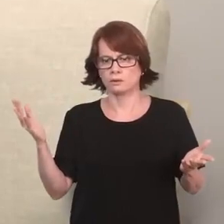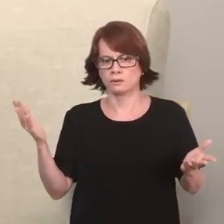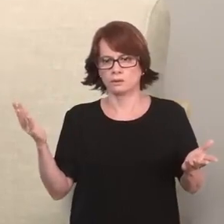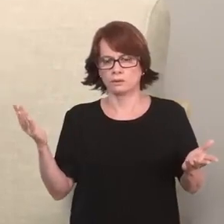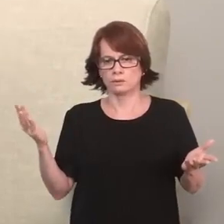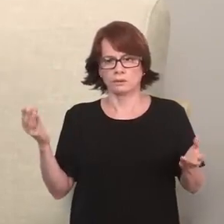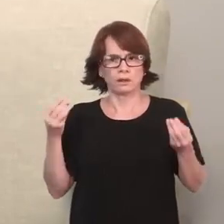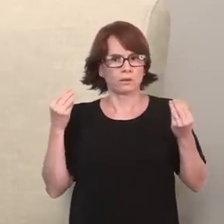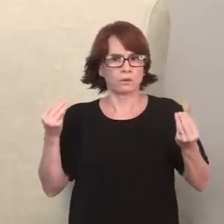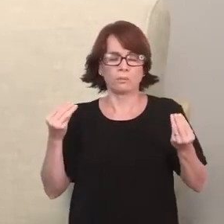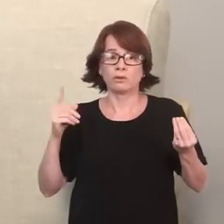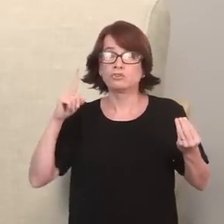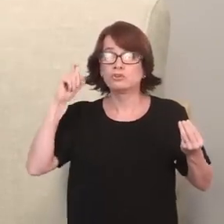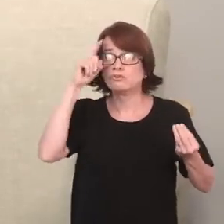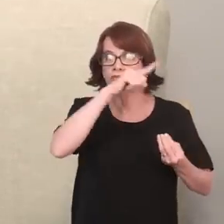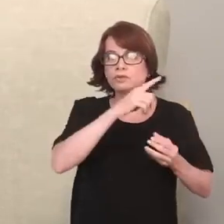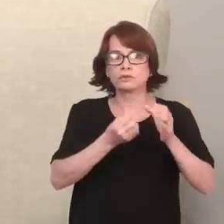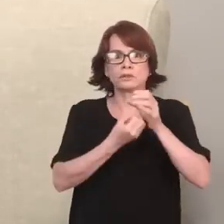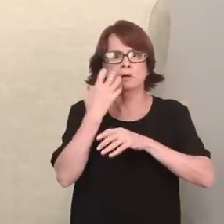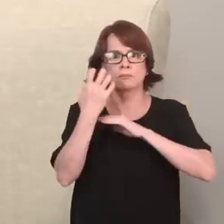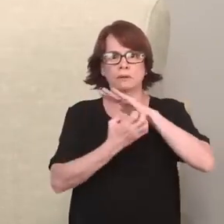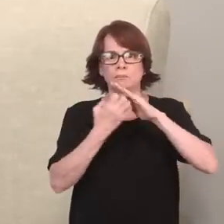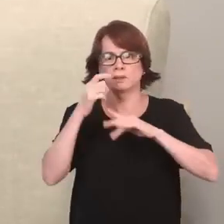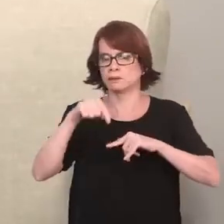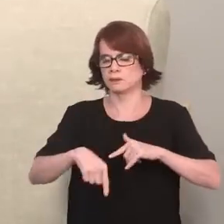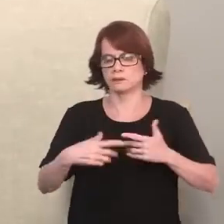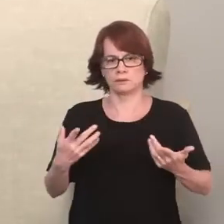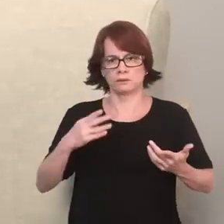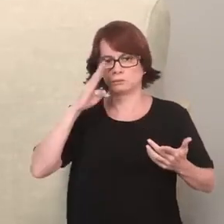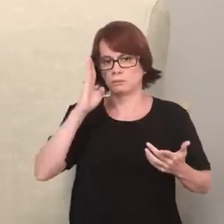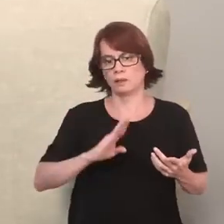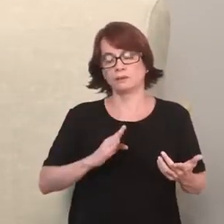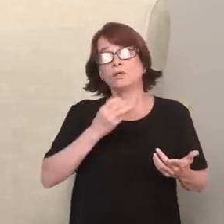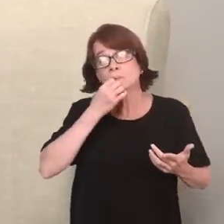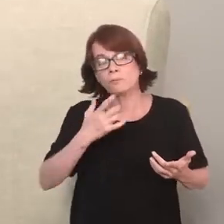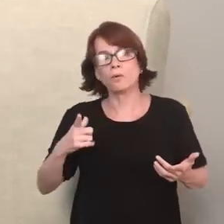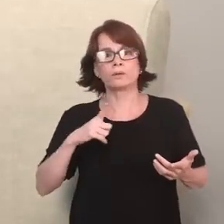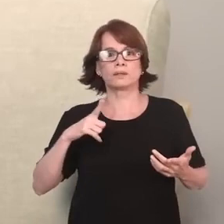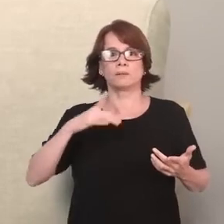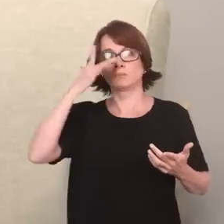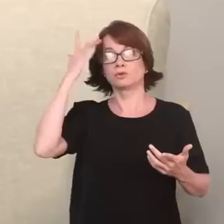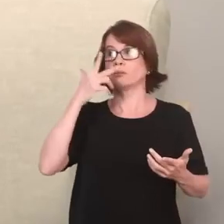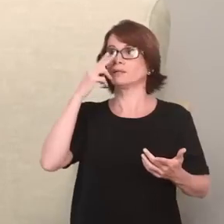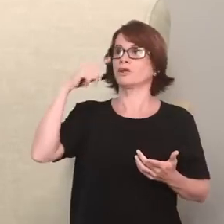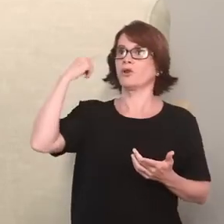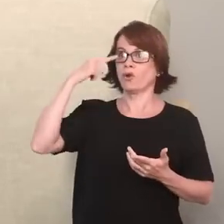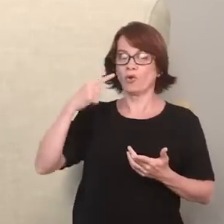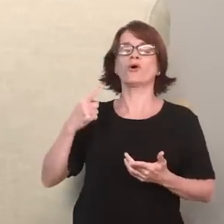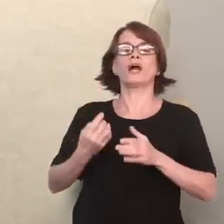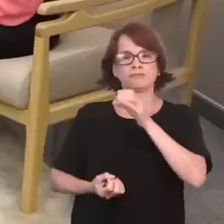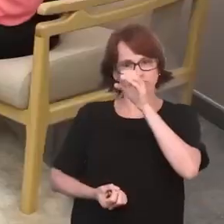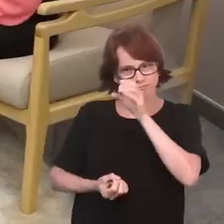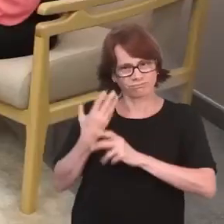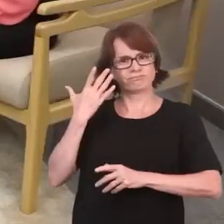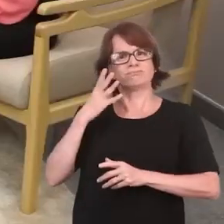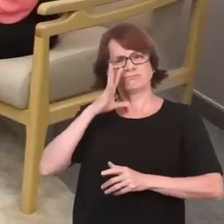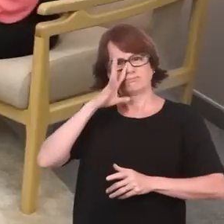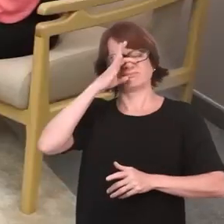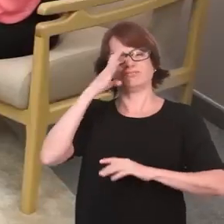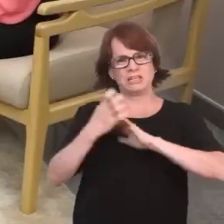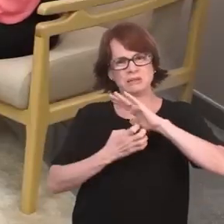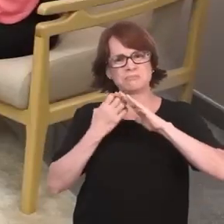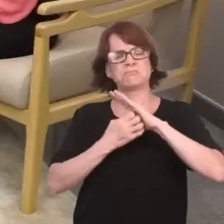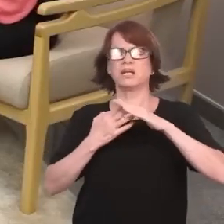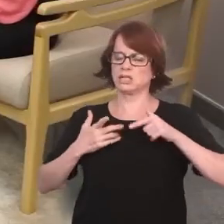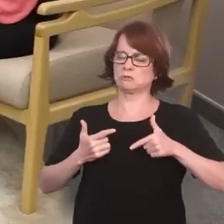É muito difícil empreender nesse país. É quase com um atestado de loucura. Ainda bem que existem loucos que se dispõem a isso. Como é que você